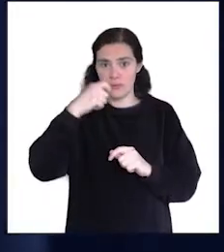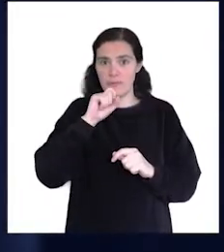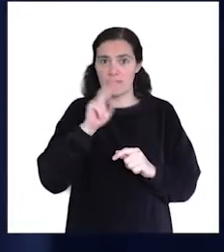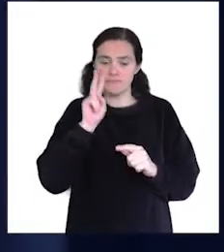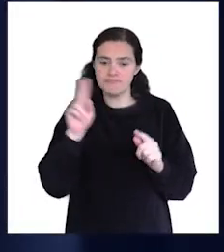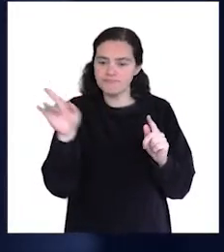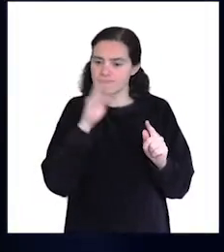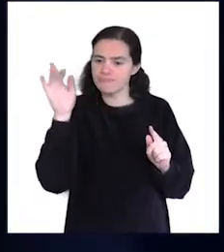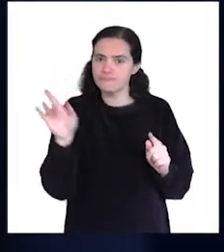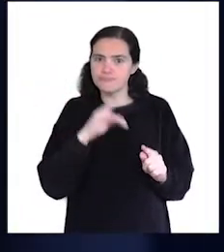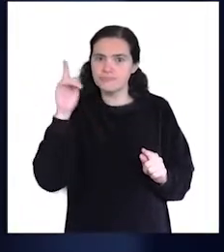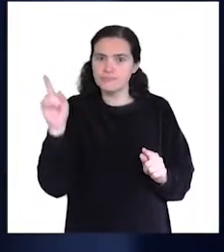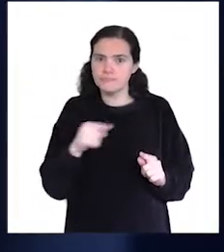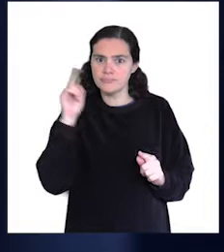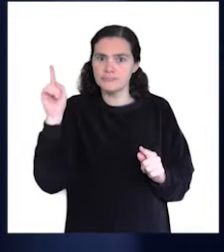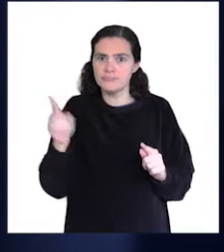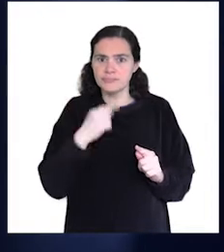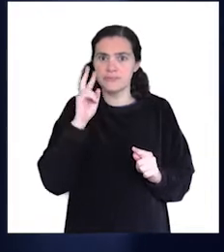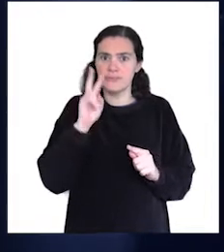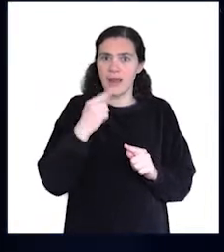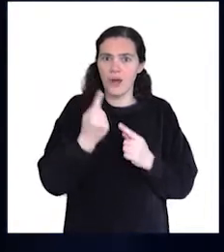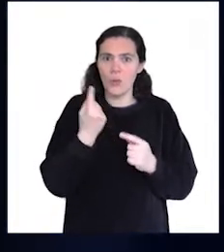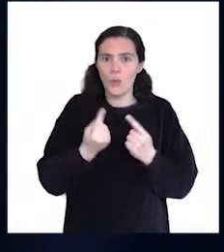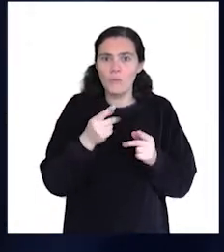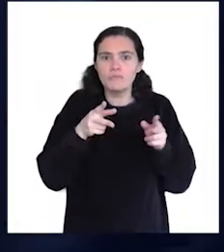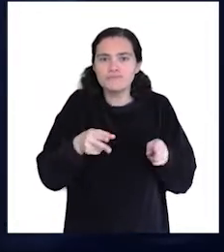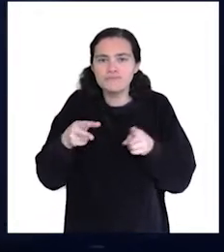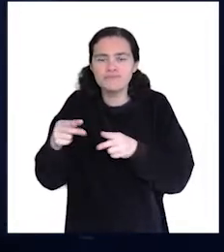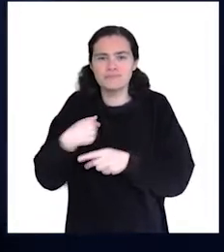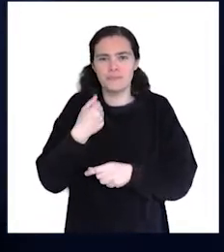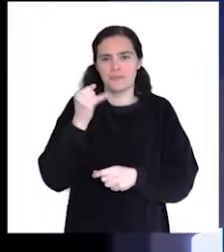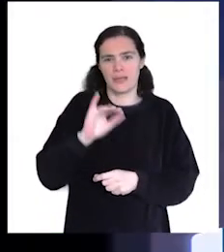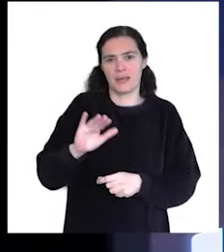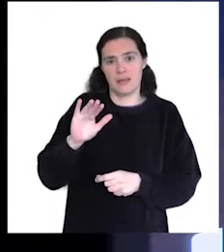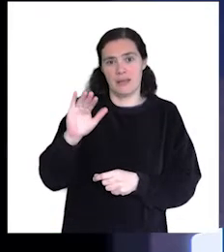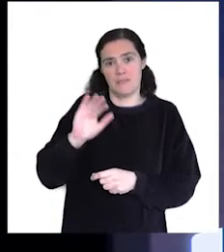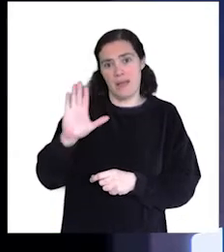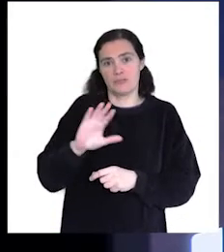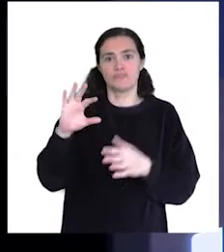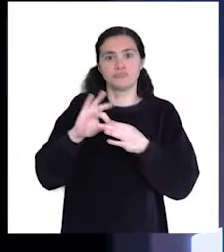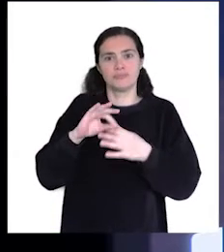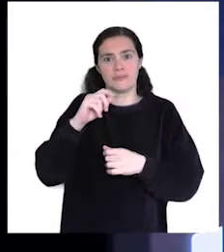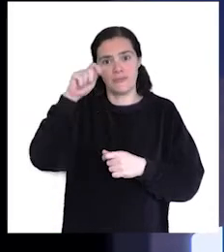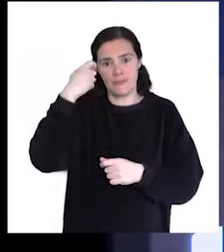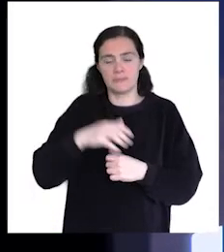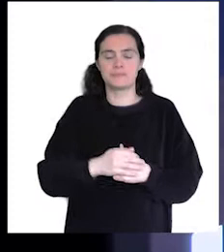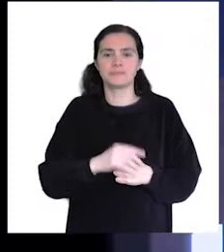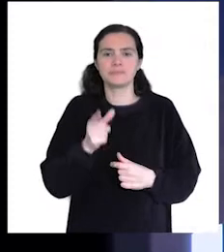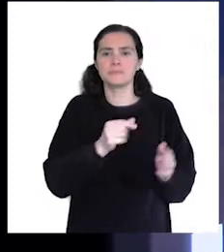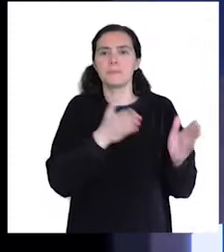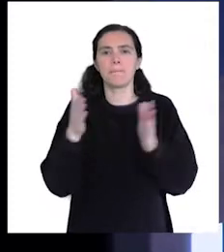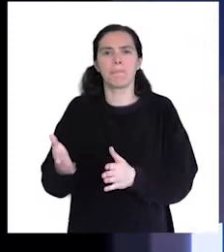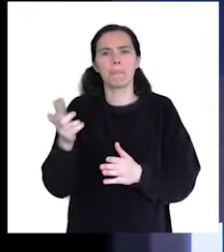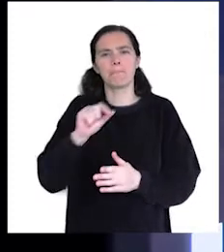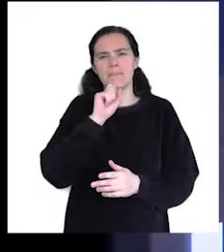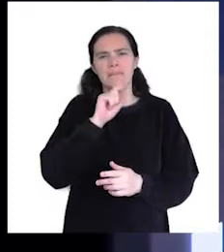esse guião percorrendo algumas das cenas icónicas do filme. Por outro lado, é possível aceder